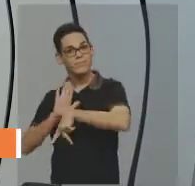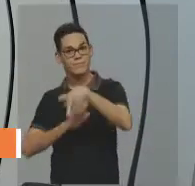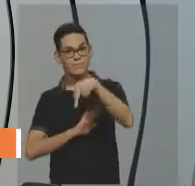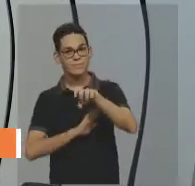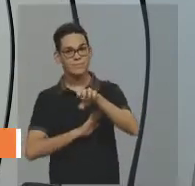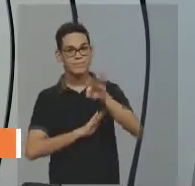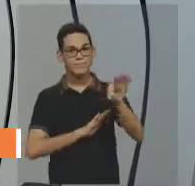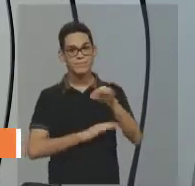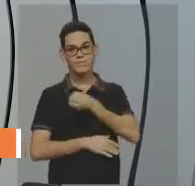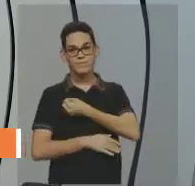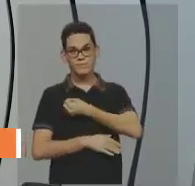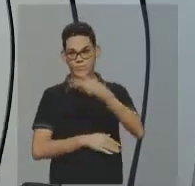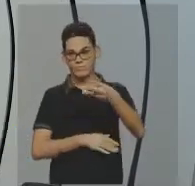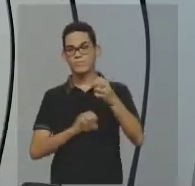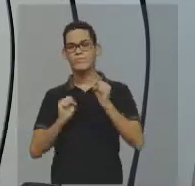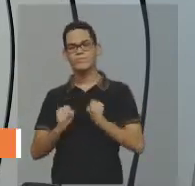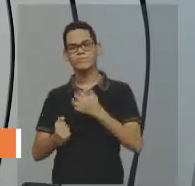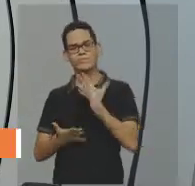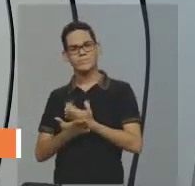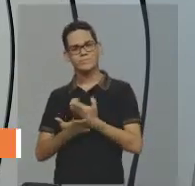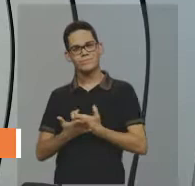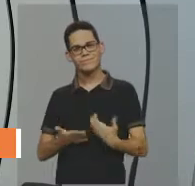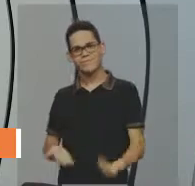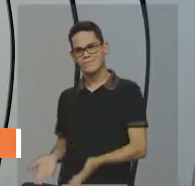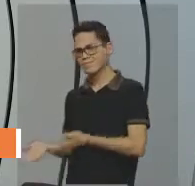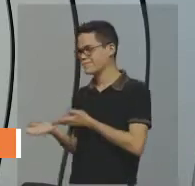para download no site